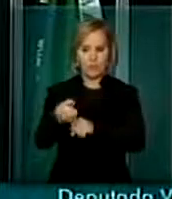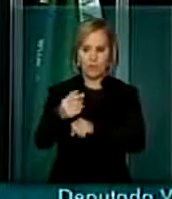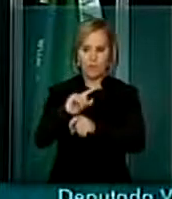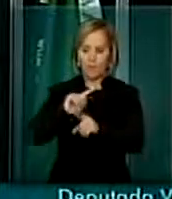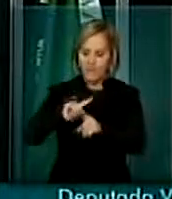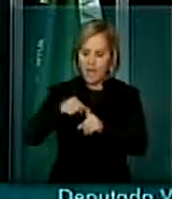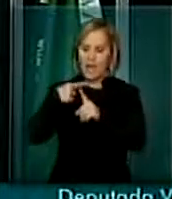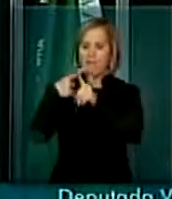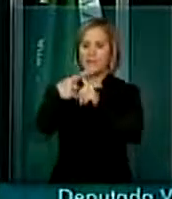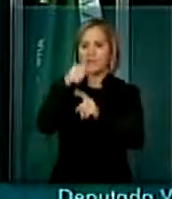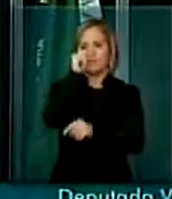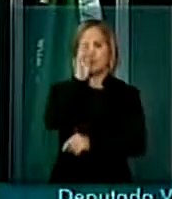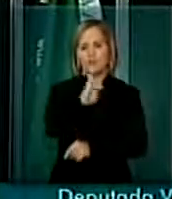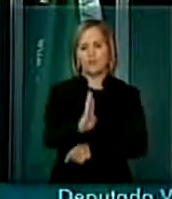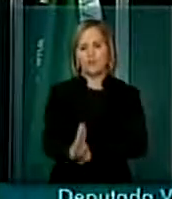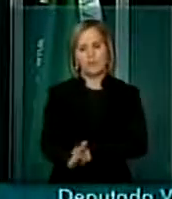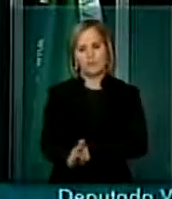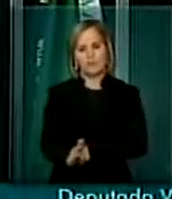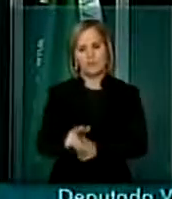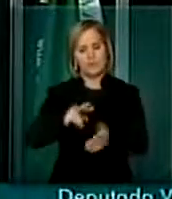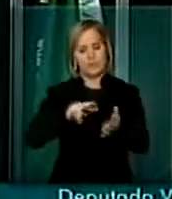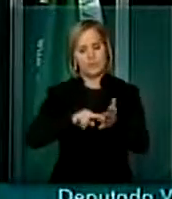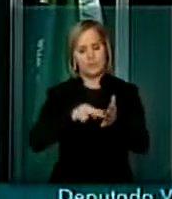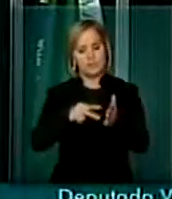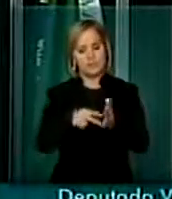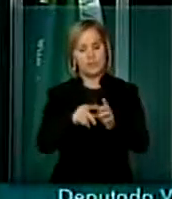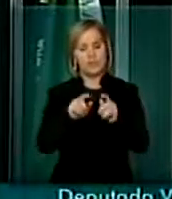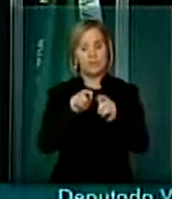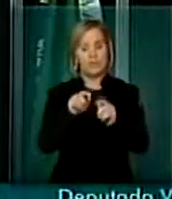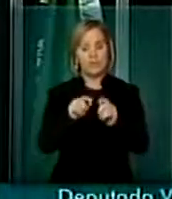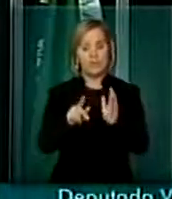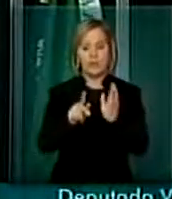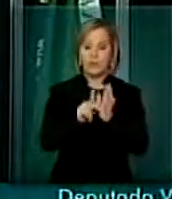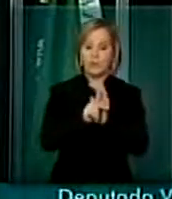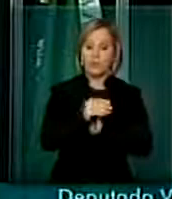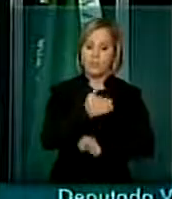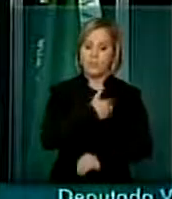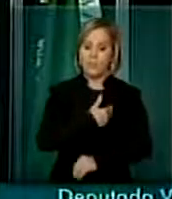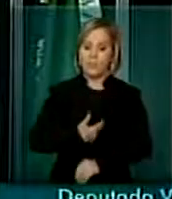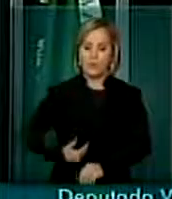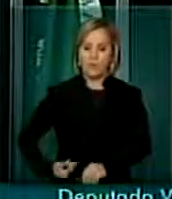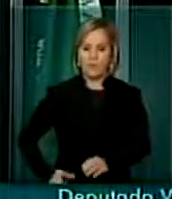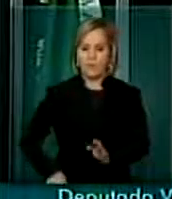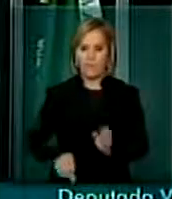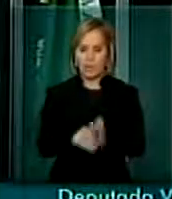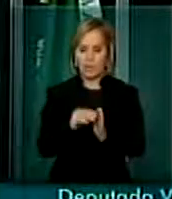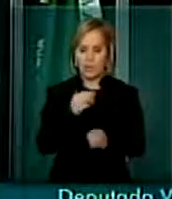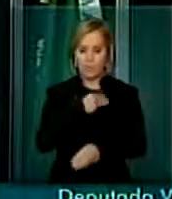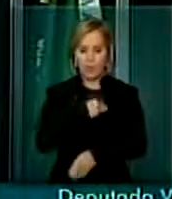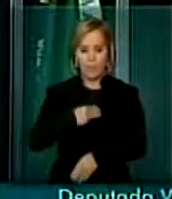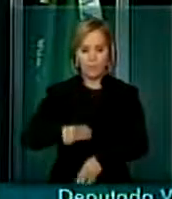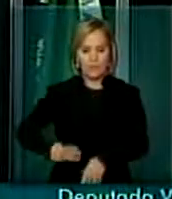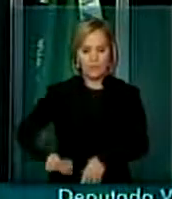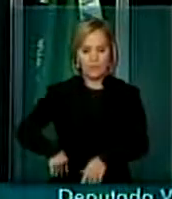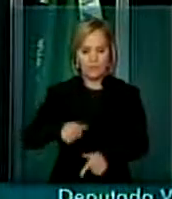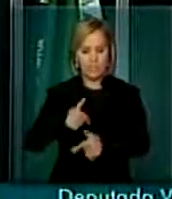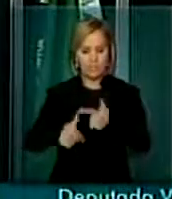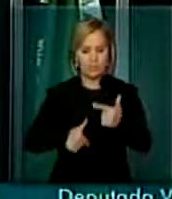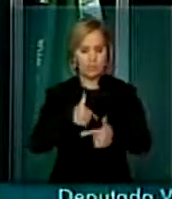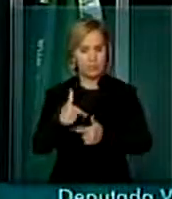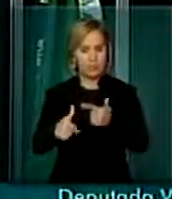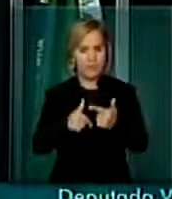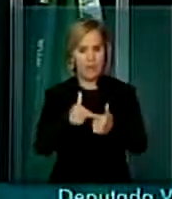O que significa dizer que o próprio governo, que o próprio ministro do Trabalho está fazendo